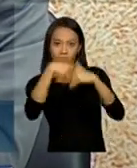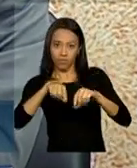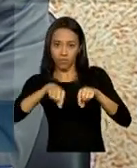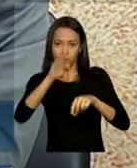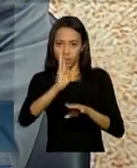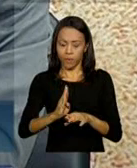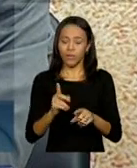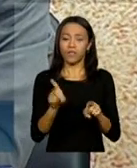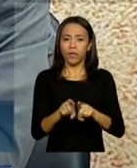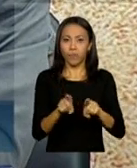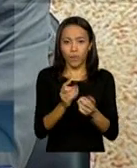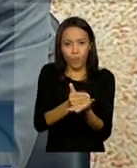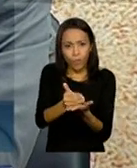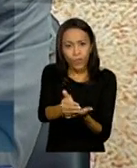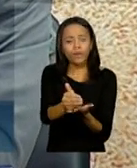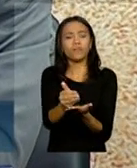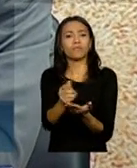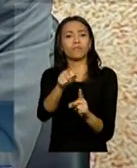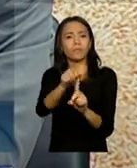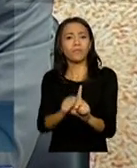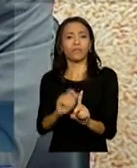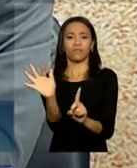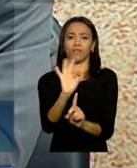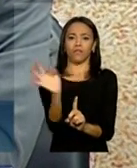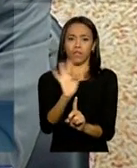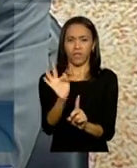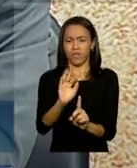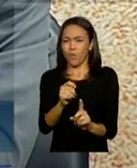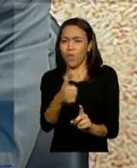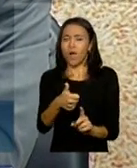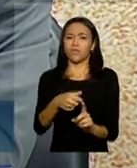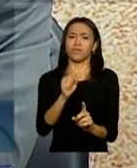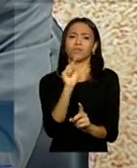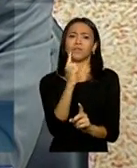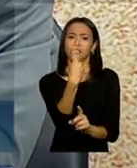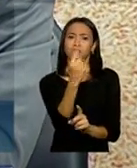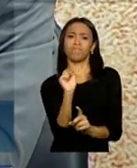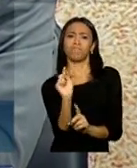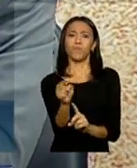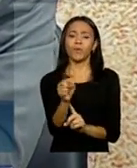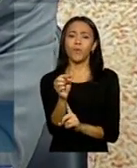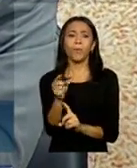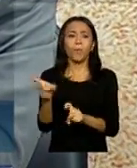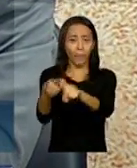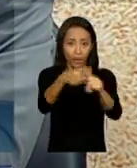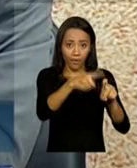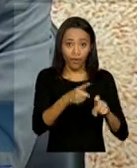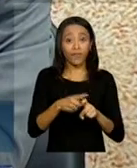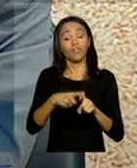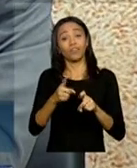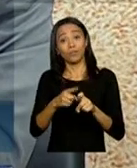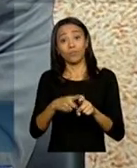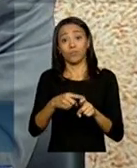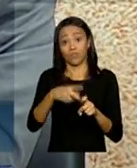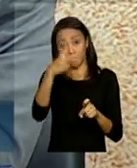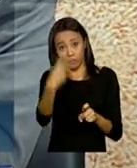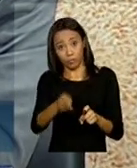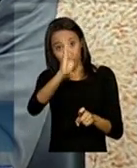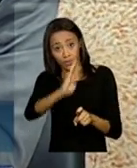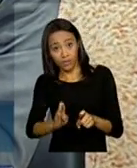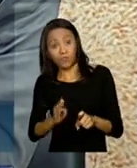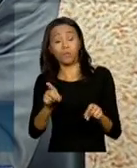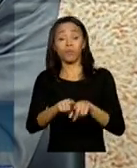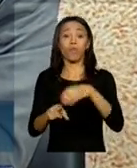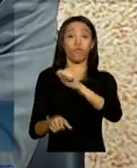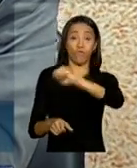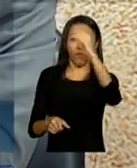começo de fevereiro cerca de 900 quase 1000 médicos entre brasileiros e intercambistas